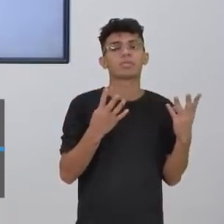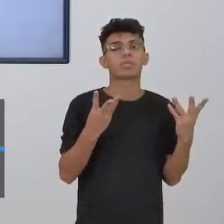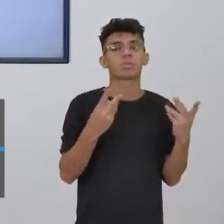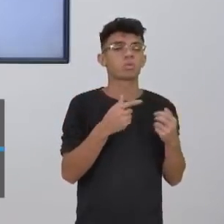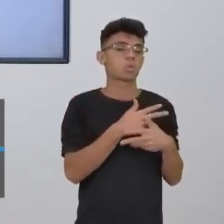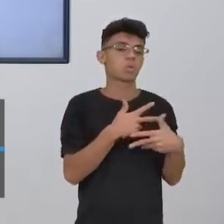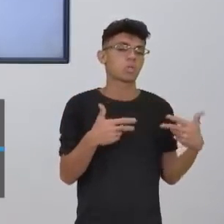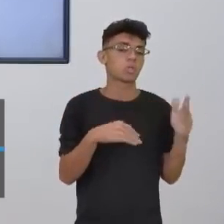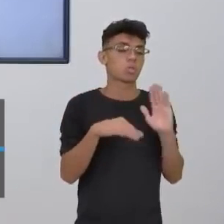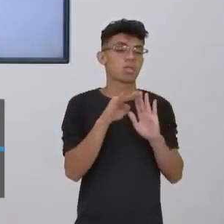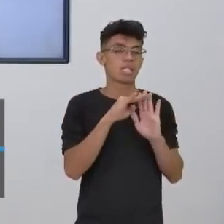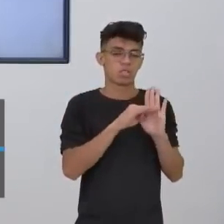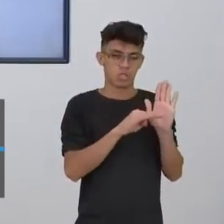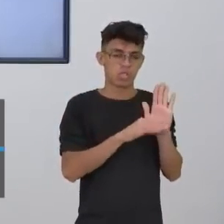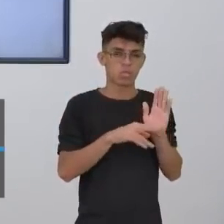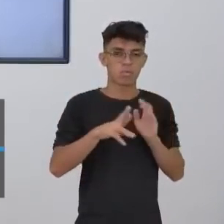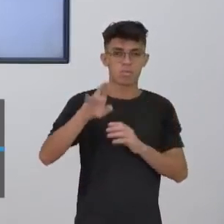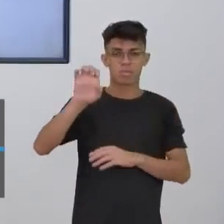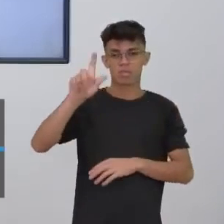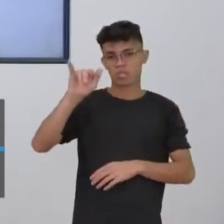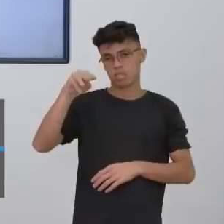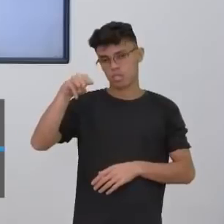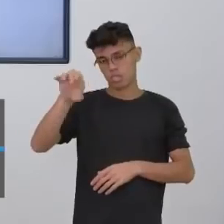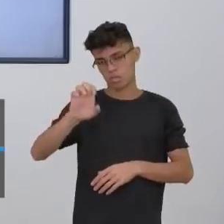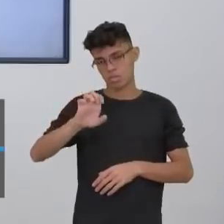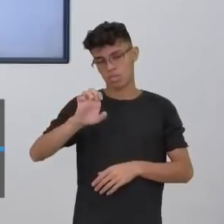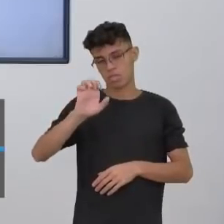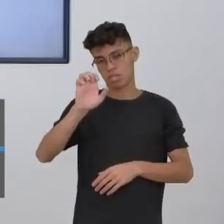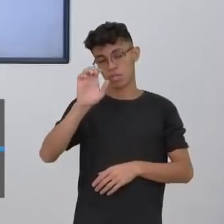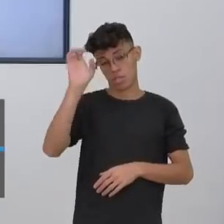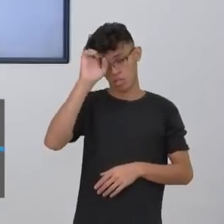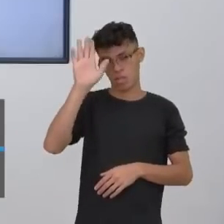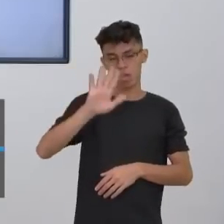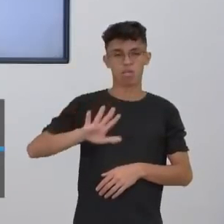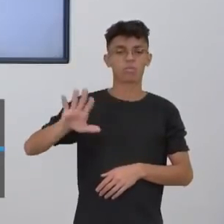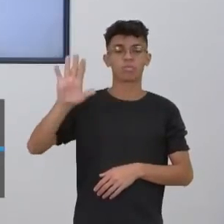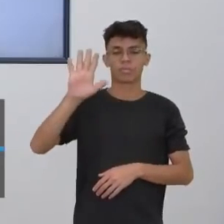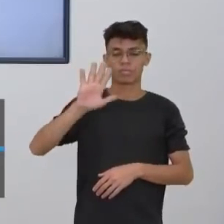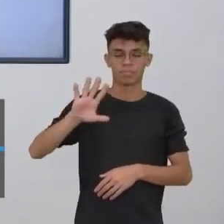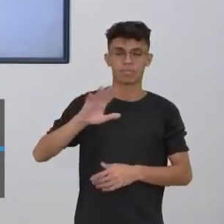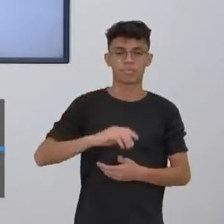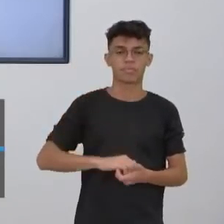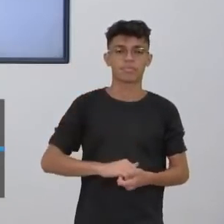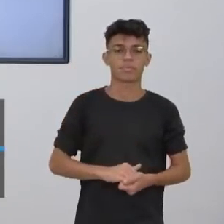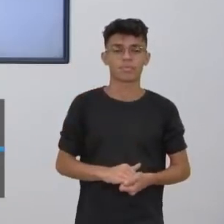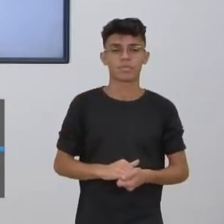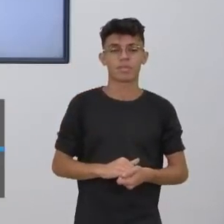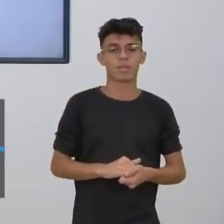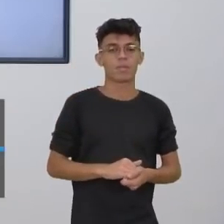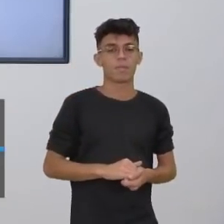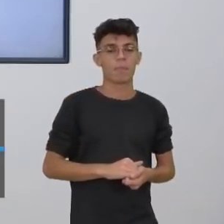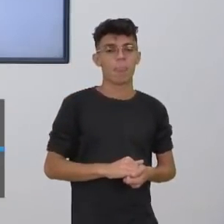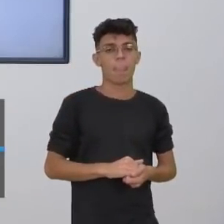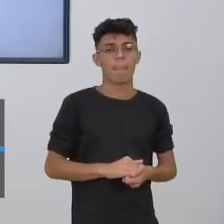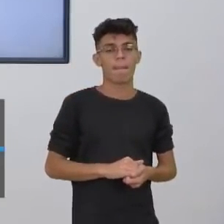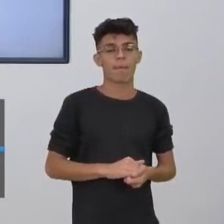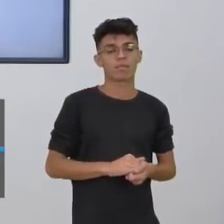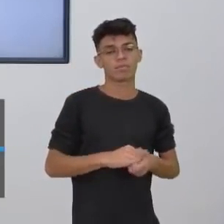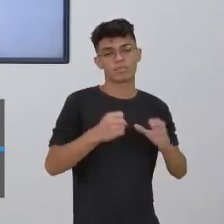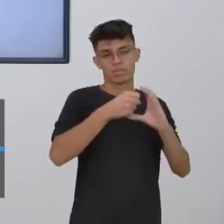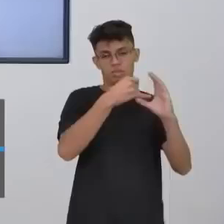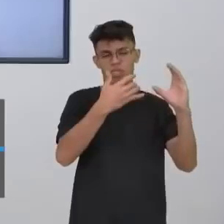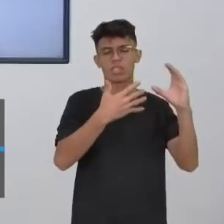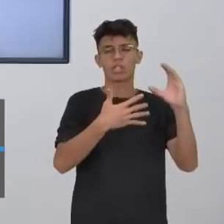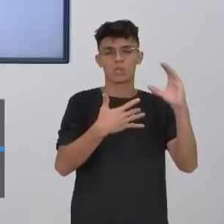dos regimes totalitários da Europa, né, a ação integralista brasileira. Então, algumas das